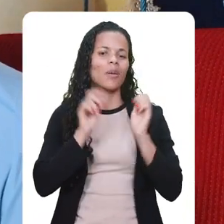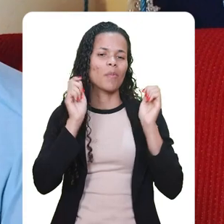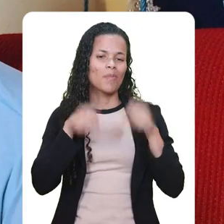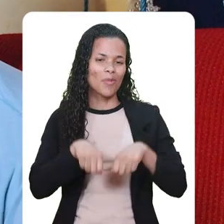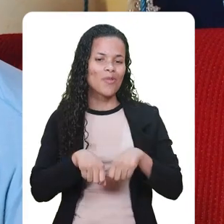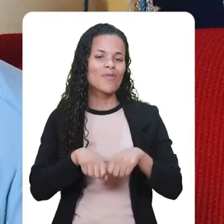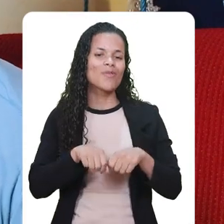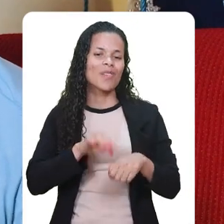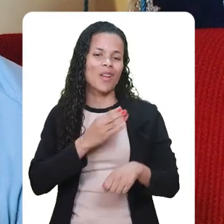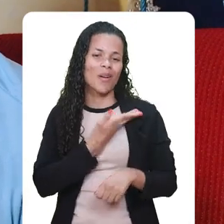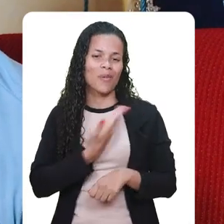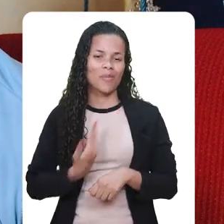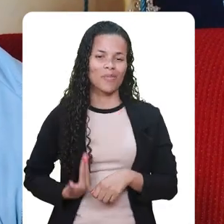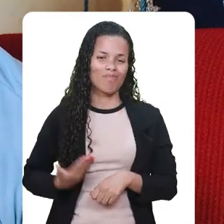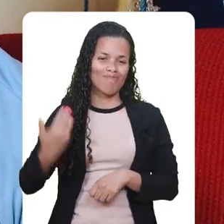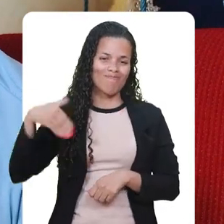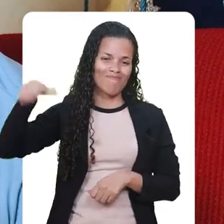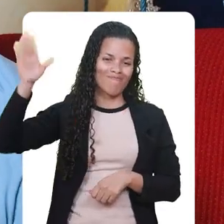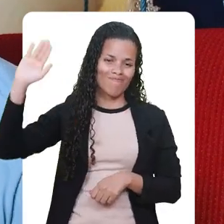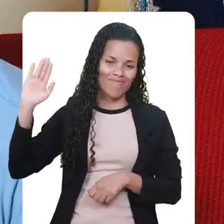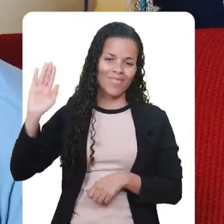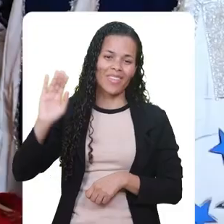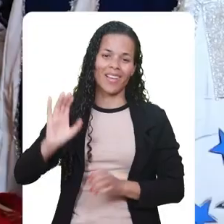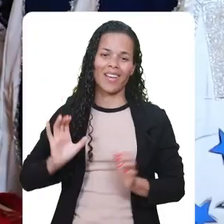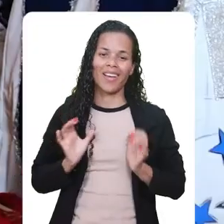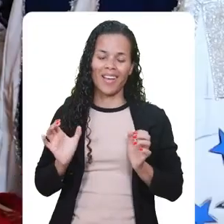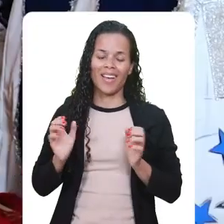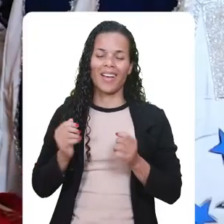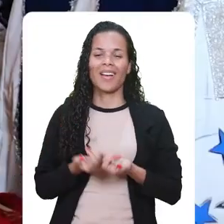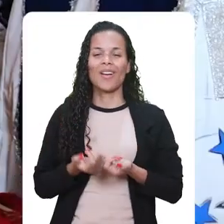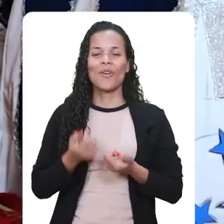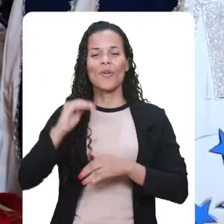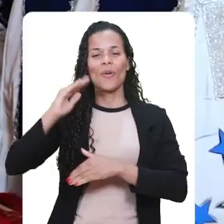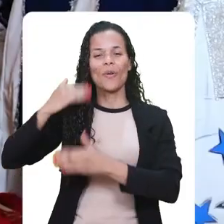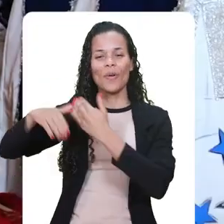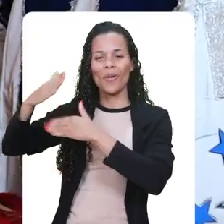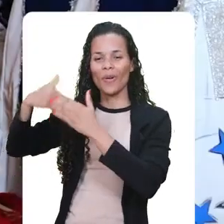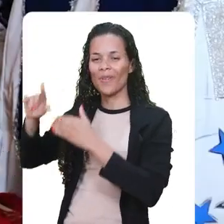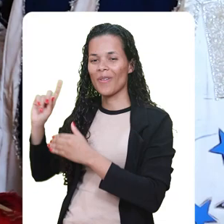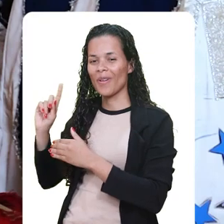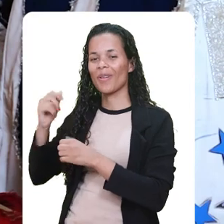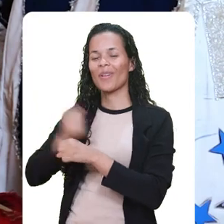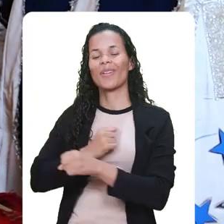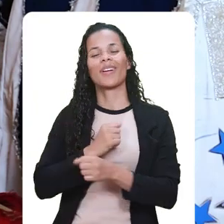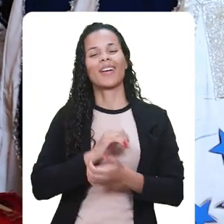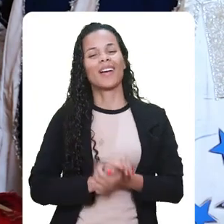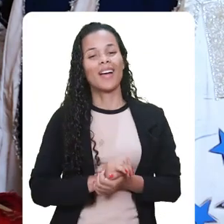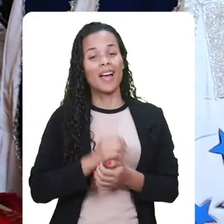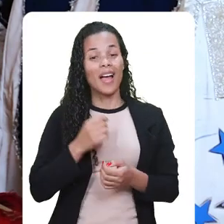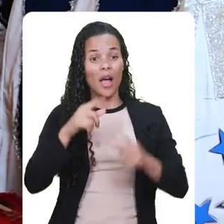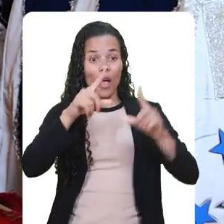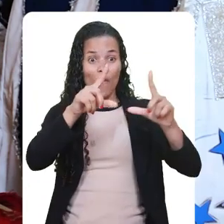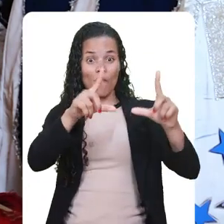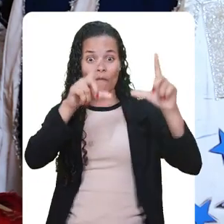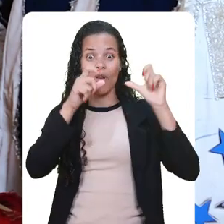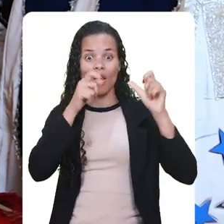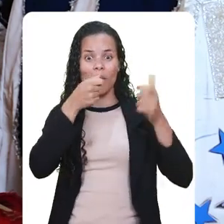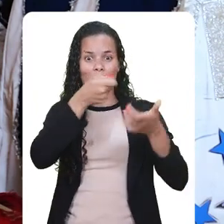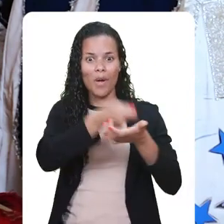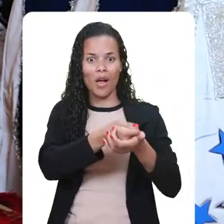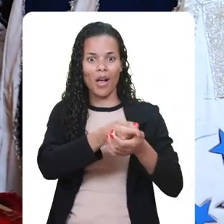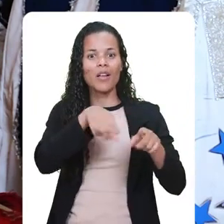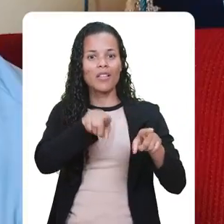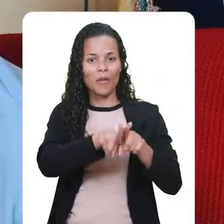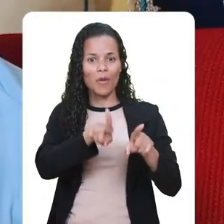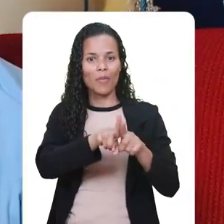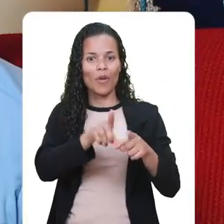se dá pelo poder aquisitivo da época. Porque um retrato, há anos atrás, era o preço de um